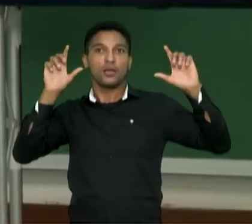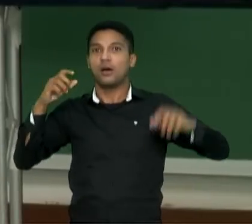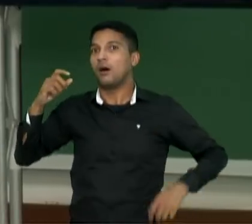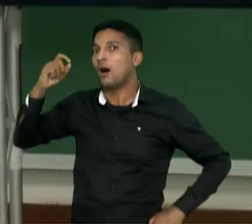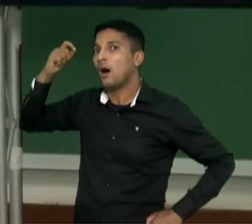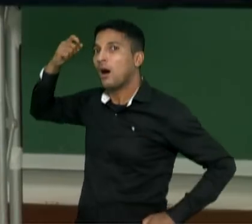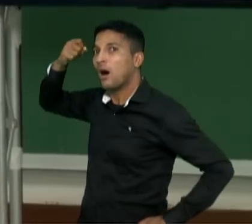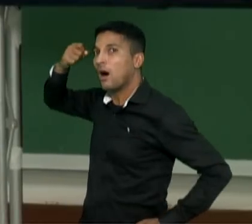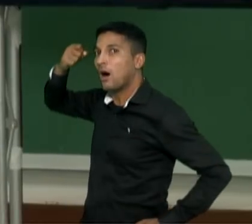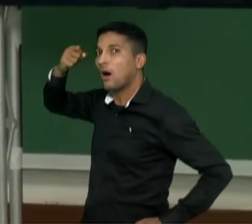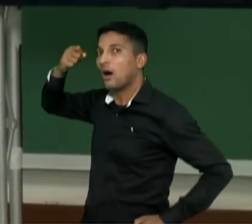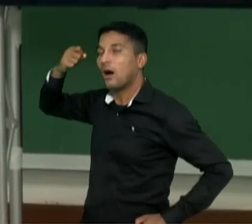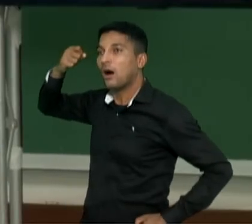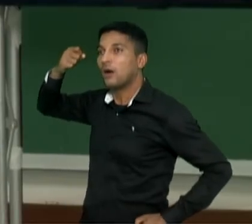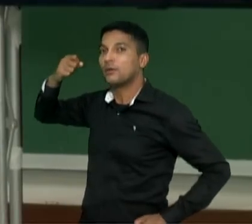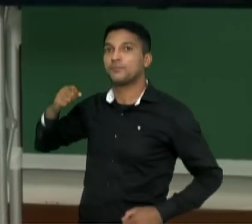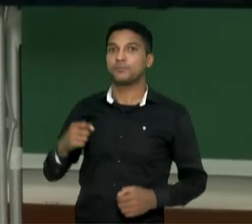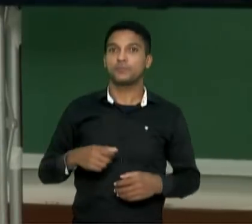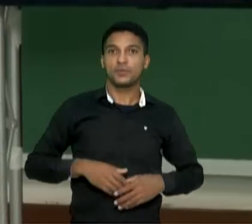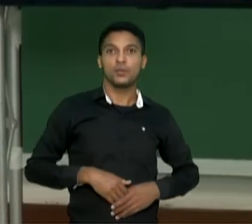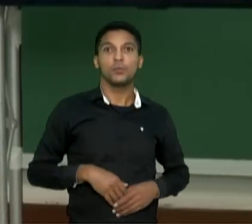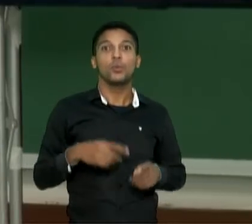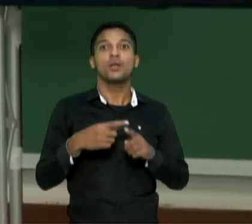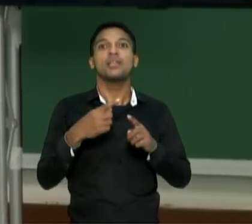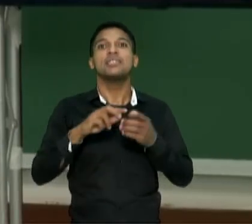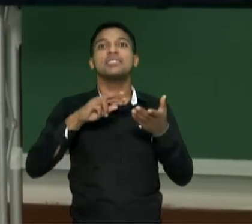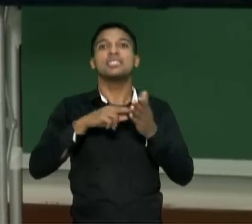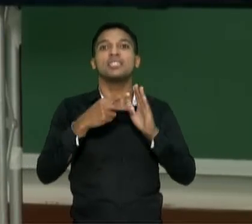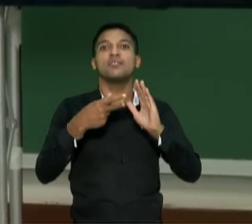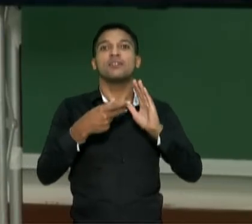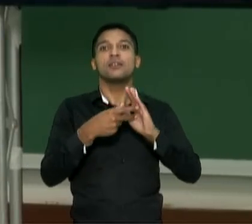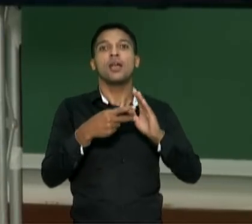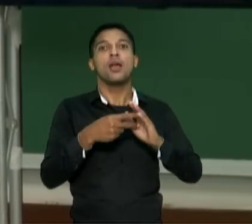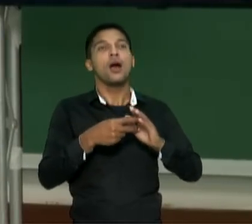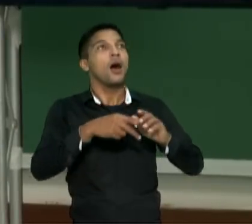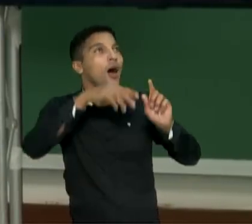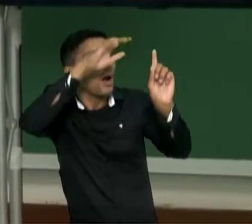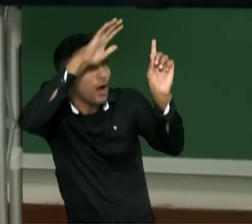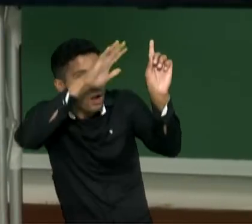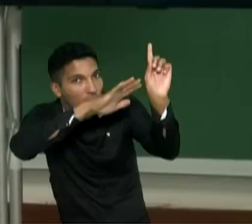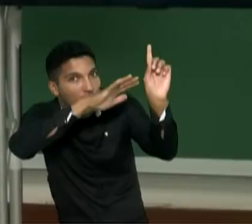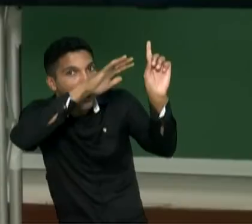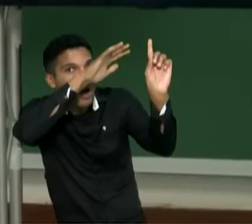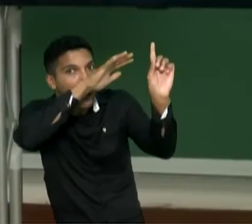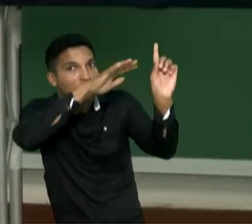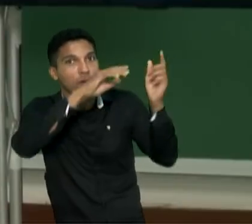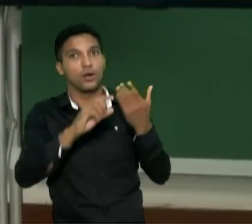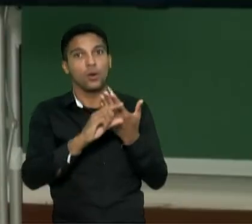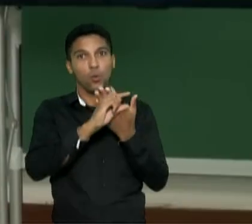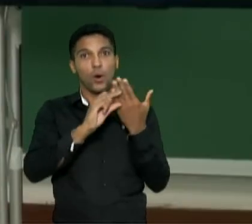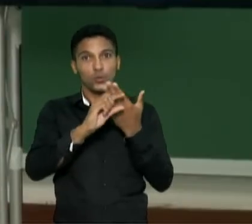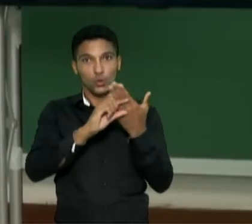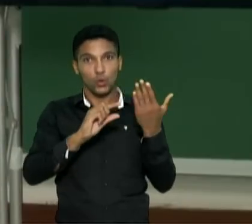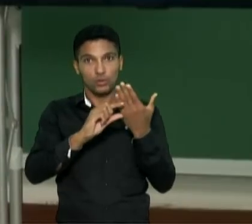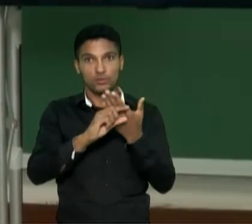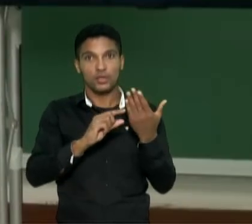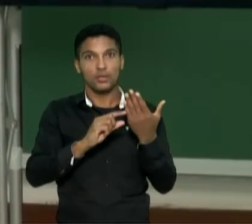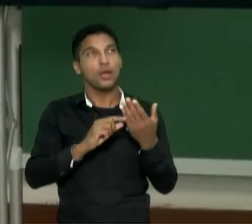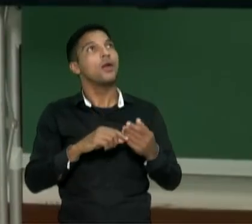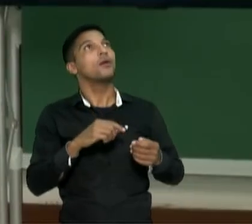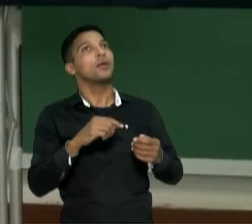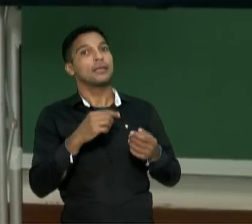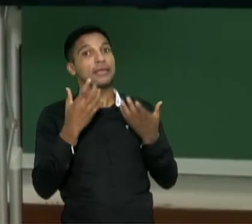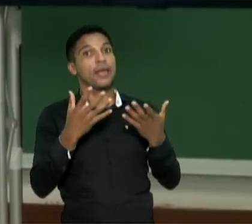cabeça dele, os braços sejam meio desproporcionais, um pouco grandes, mas essa era a intenção do Michelangelo, porque a ideia era que se olhasse de baixo